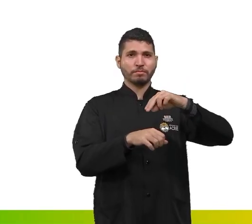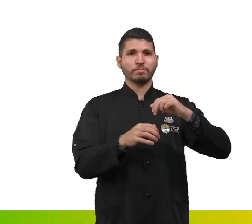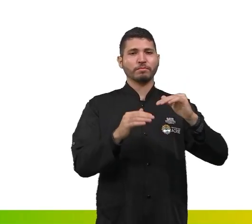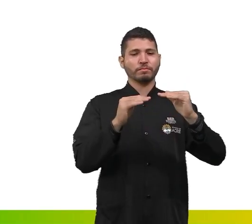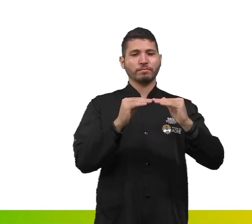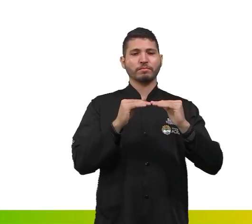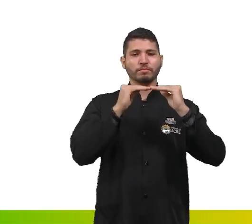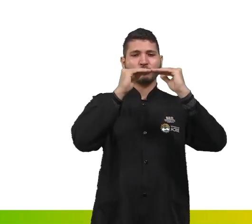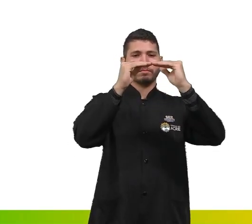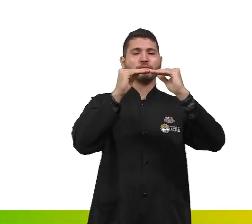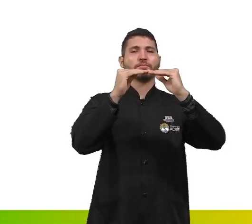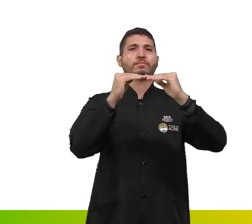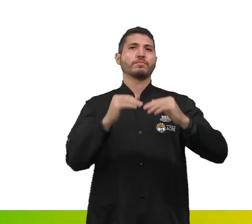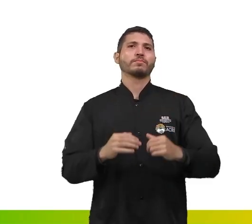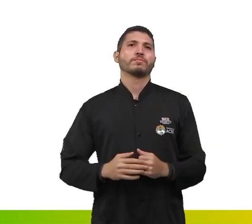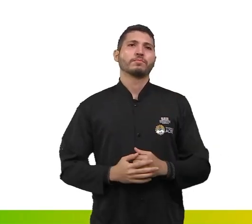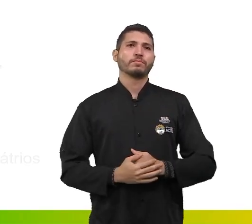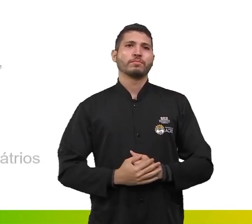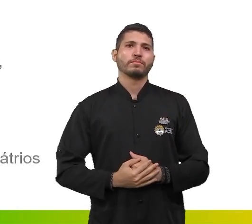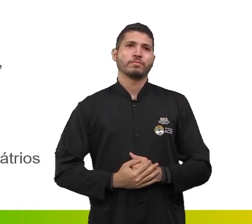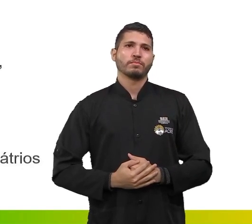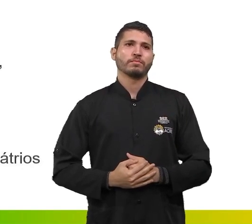soberano. Ok?